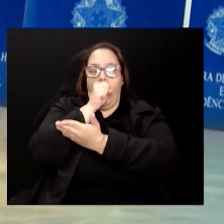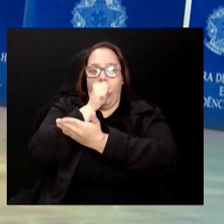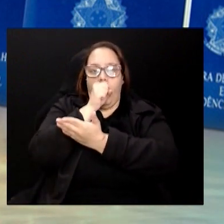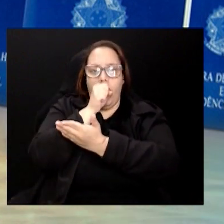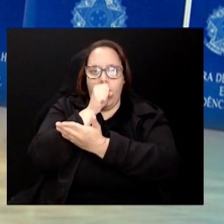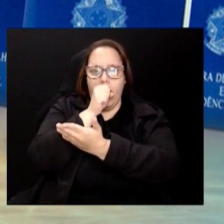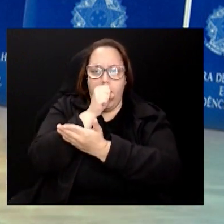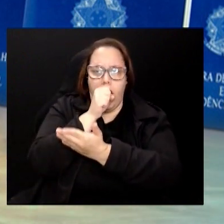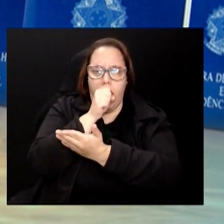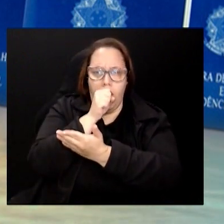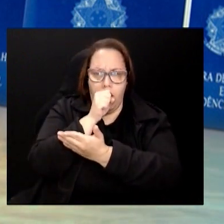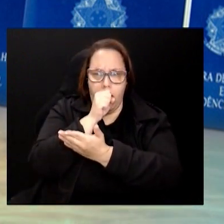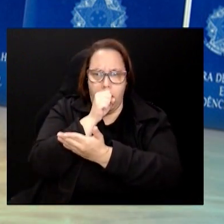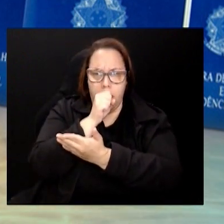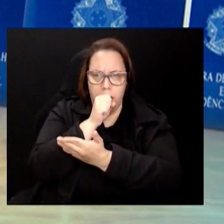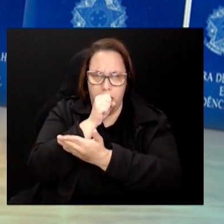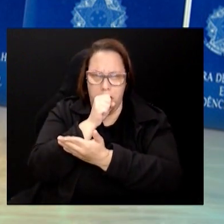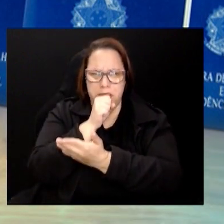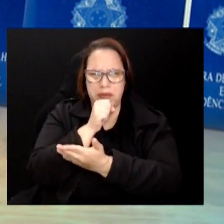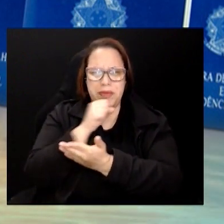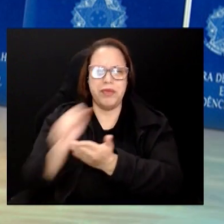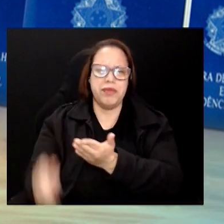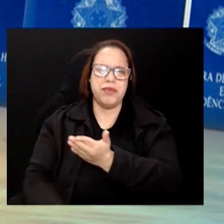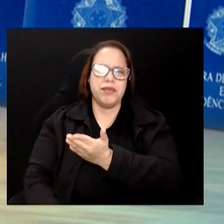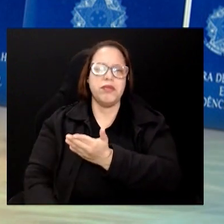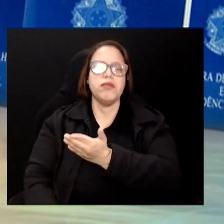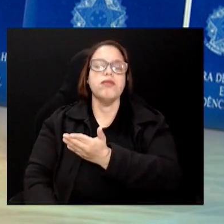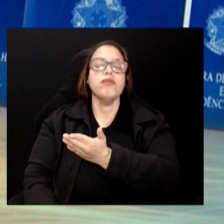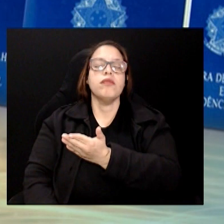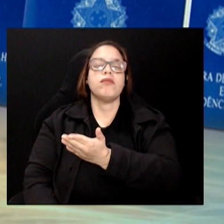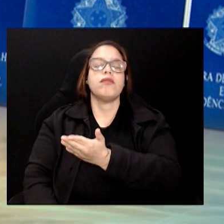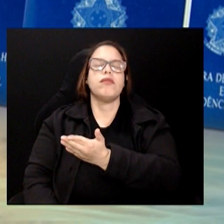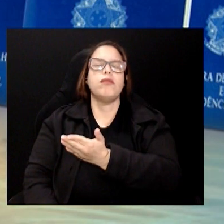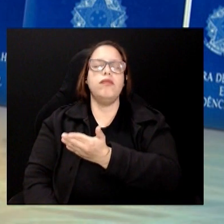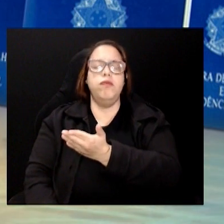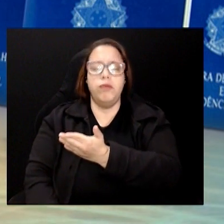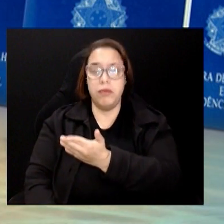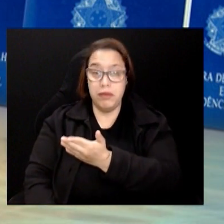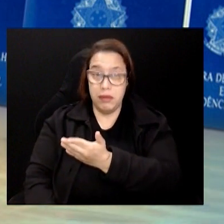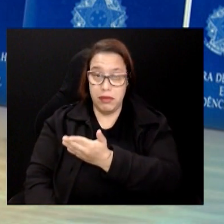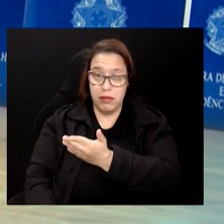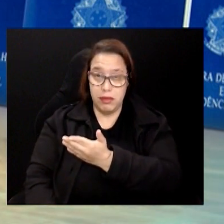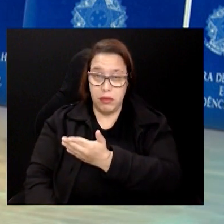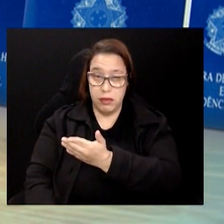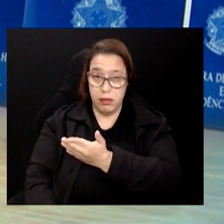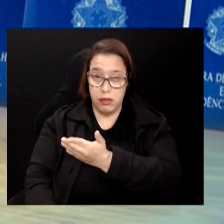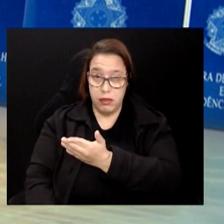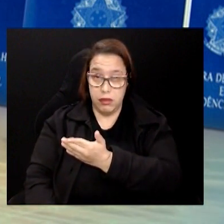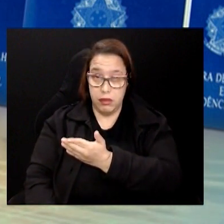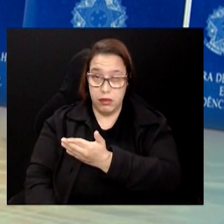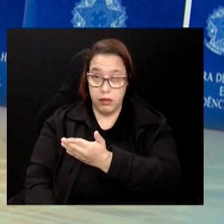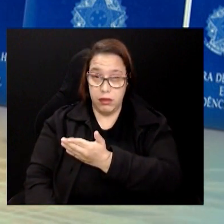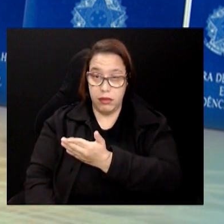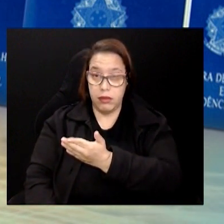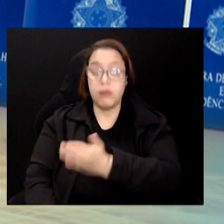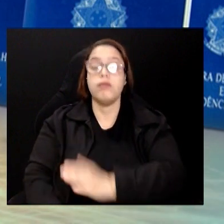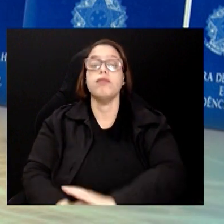de negócios, armador de ferragens, assistente de logística de